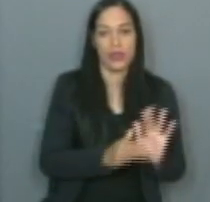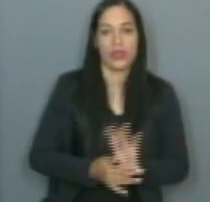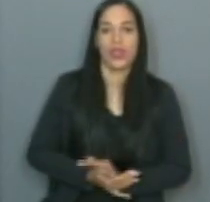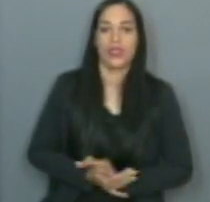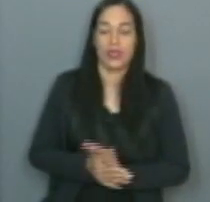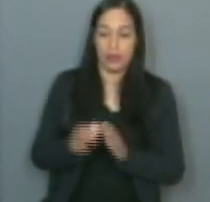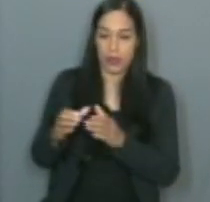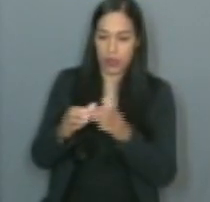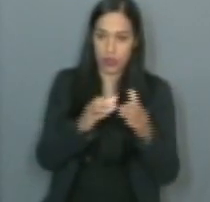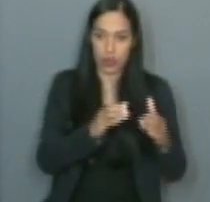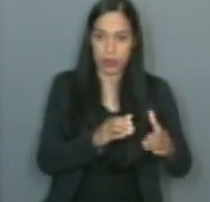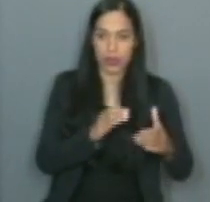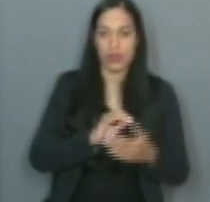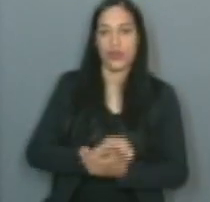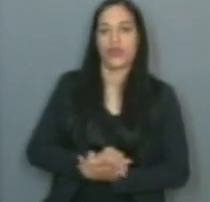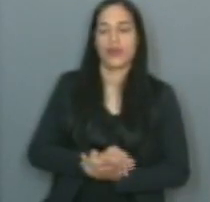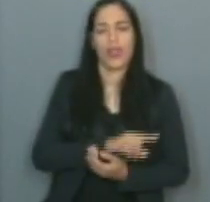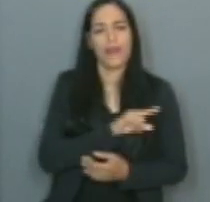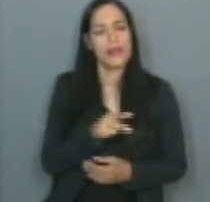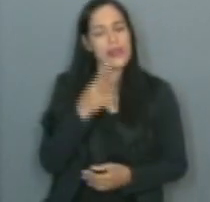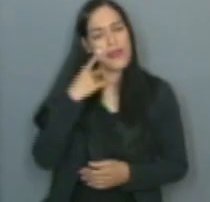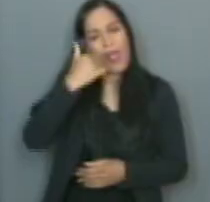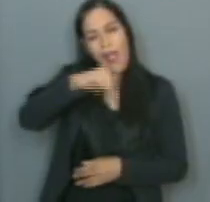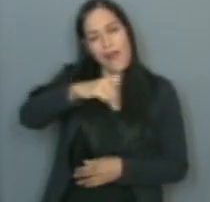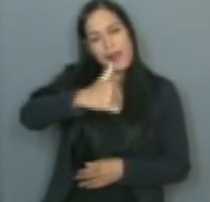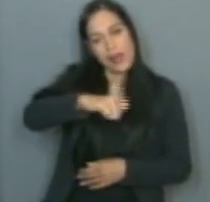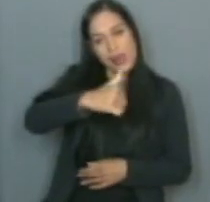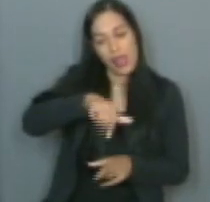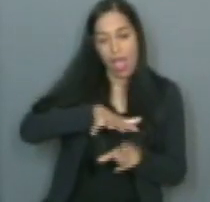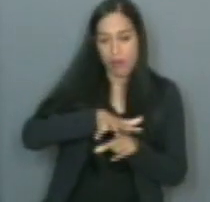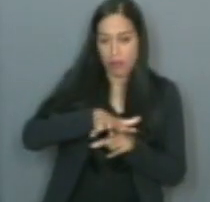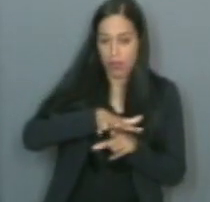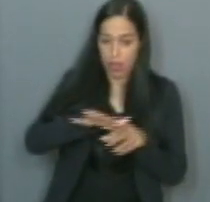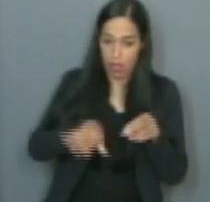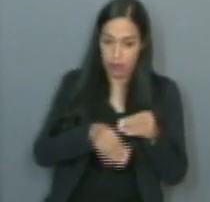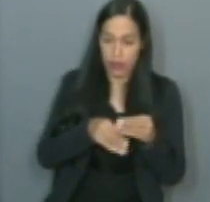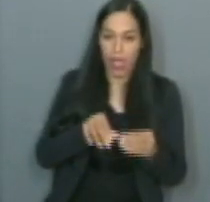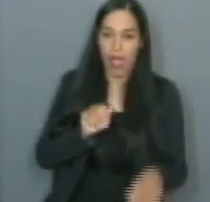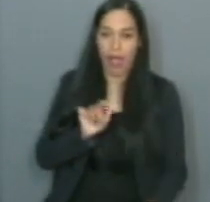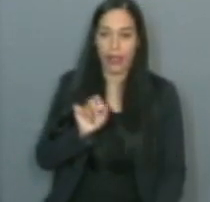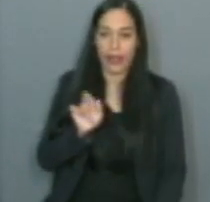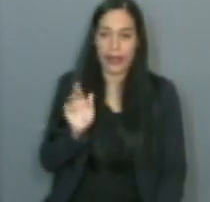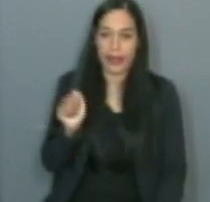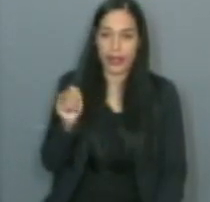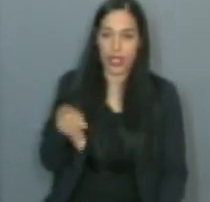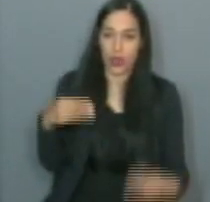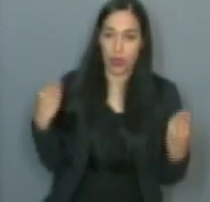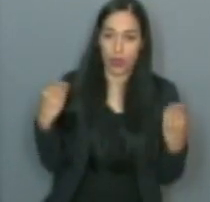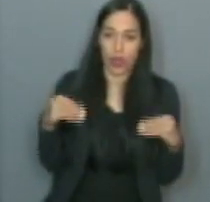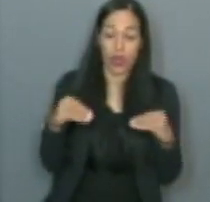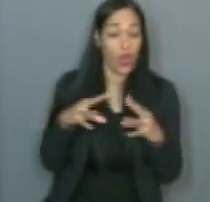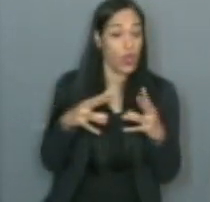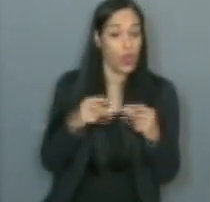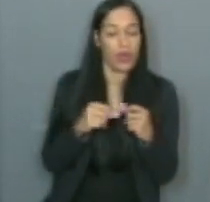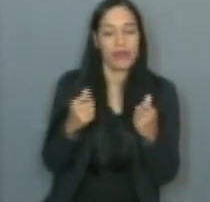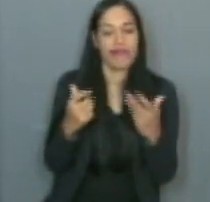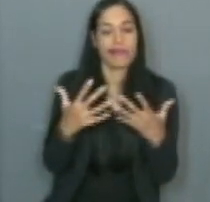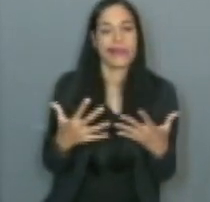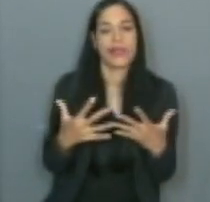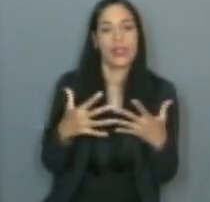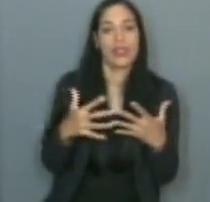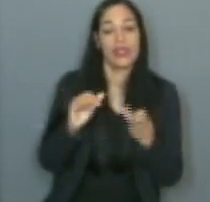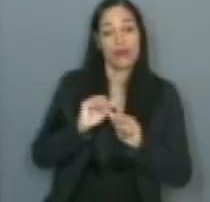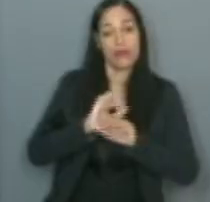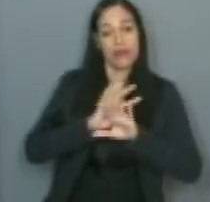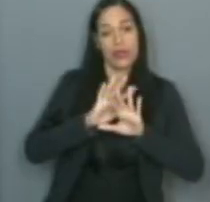pelas comissões. Aí você vai ver as emendas que o vereador Felipe Alecrim colocou, basicamente todas pedem transparência. E aí a